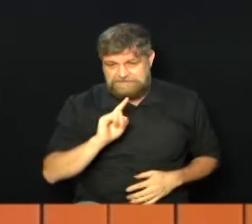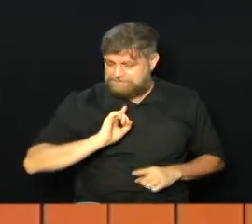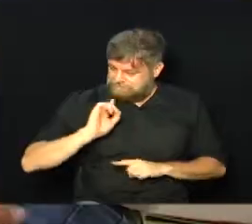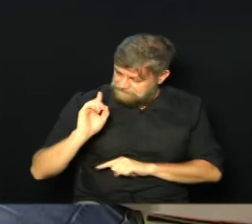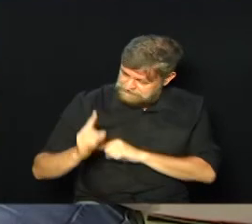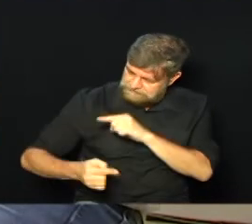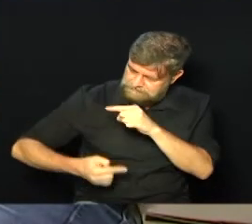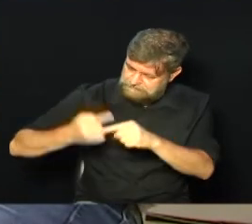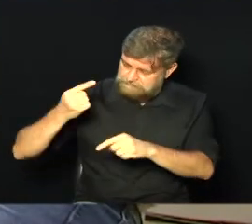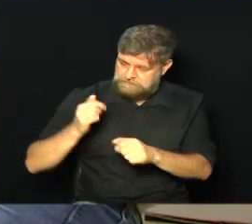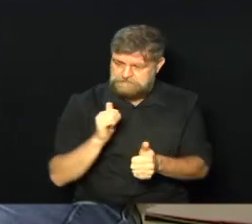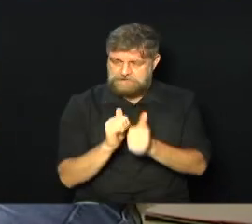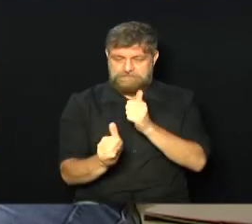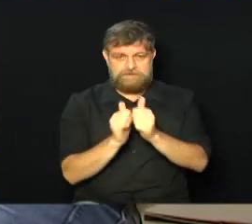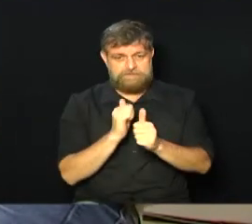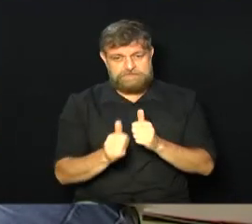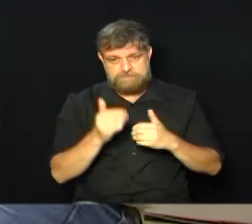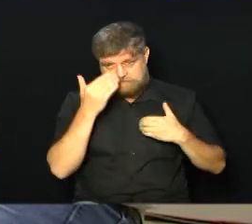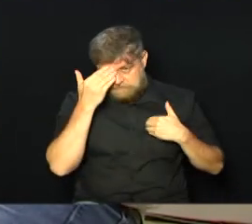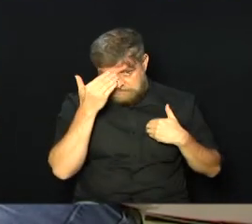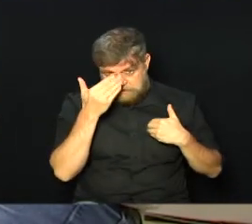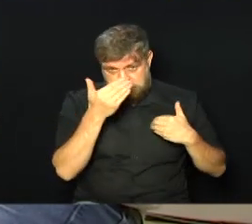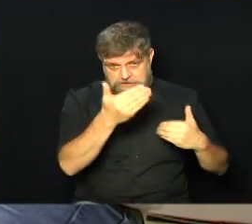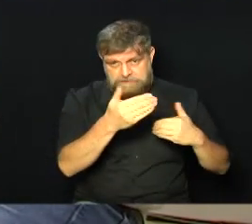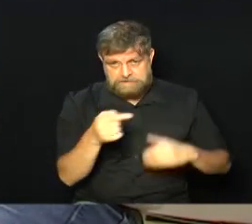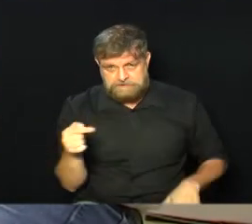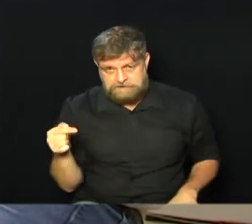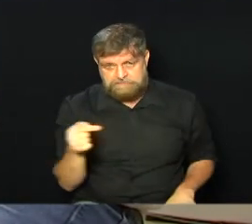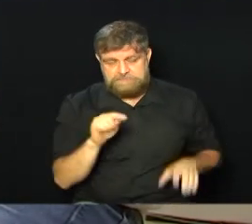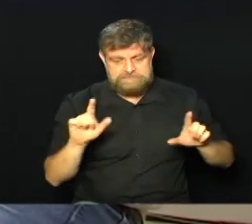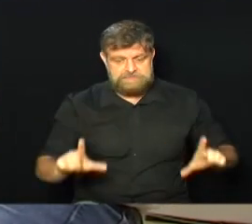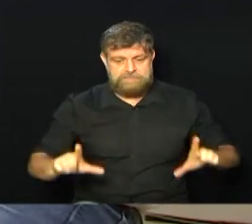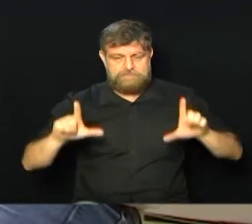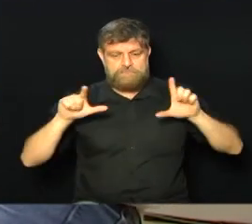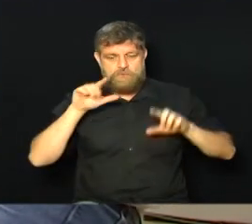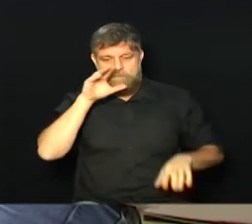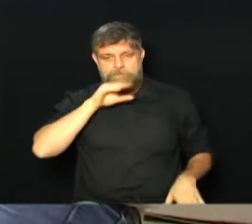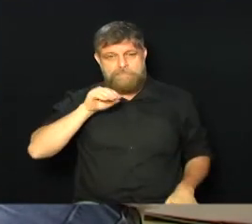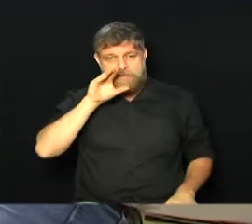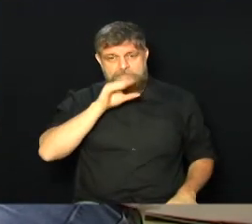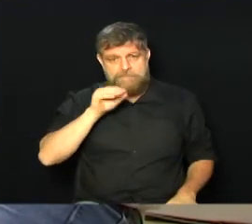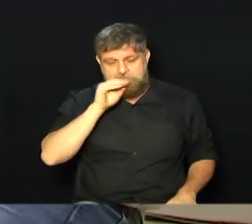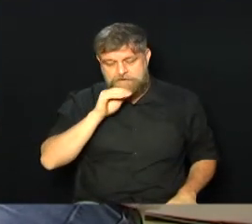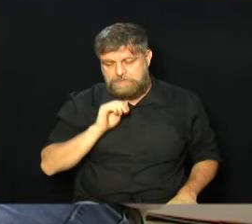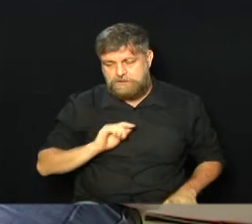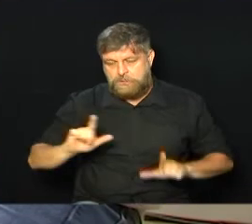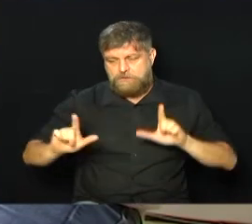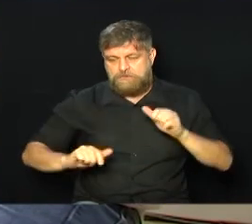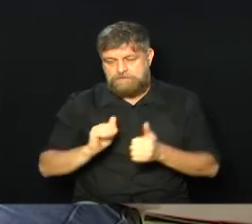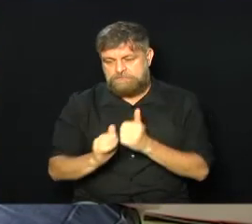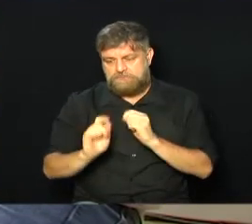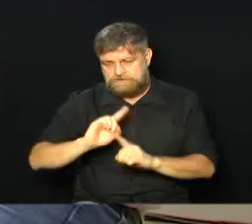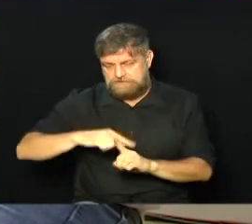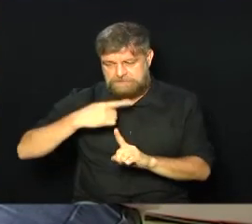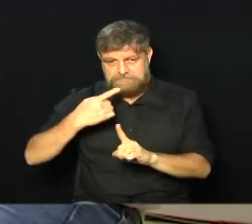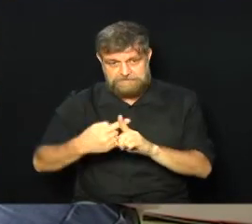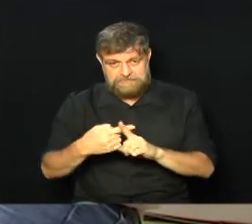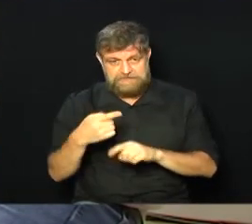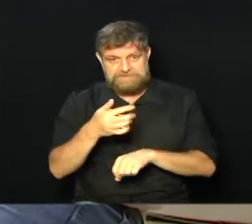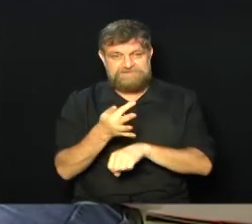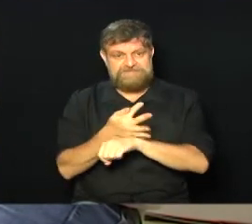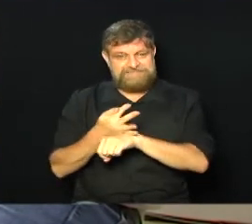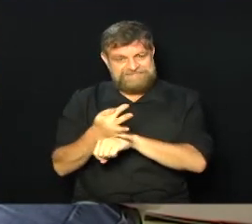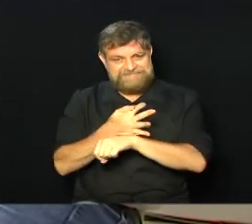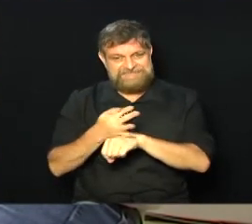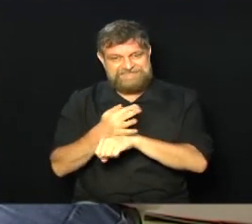no futebol. Agradeço a disponibilidade do seu tempo aqui com o Mais Esportes, interrompendo essas férias, né?